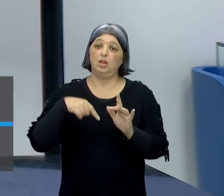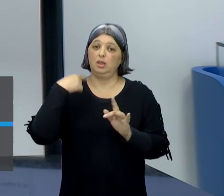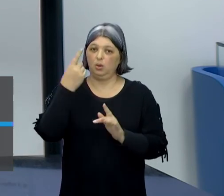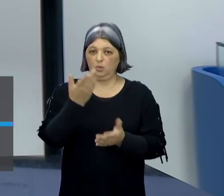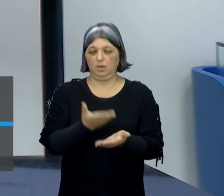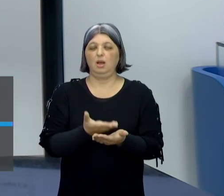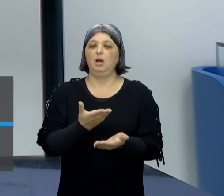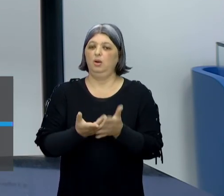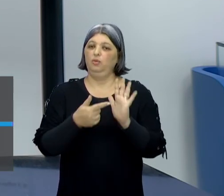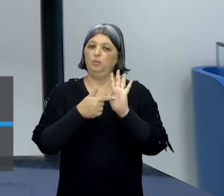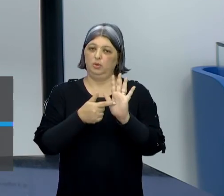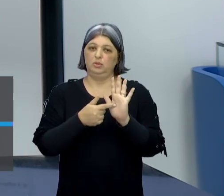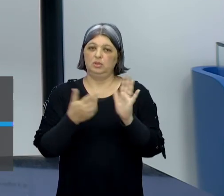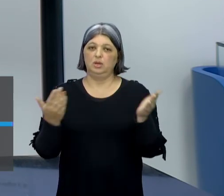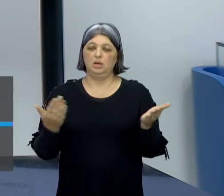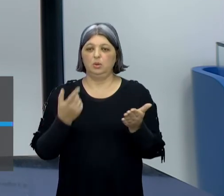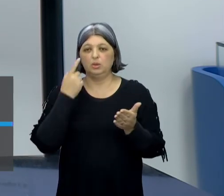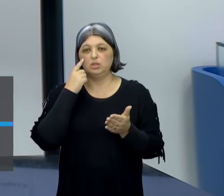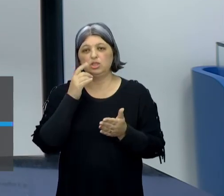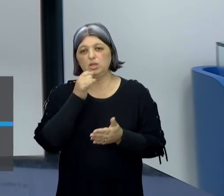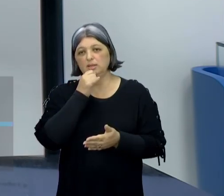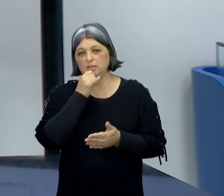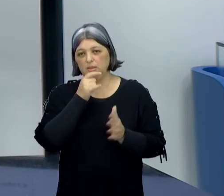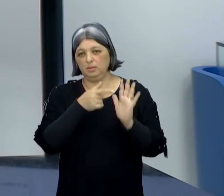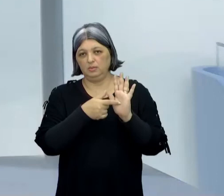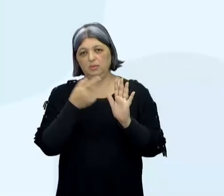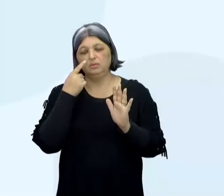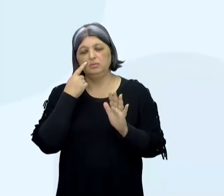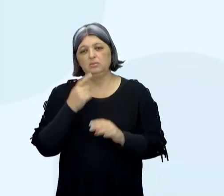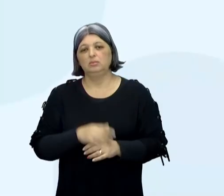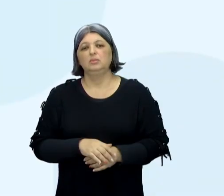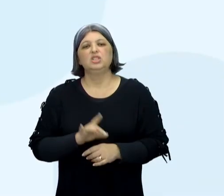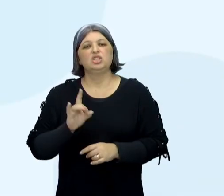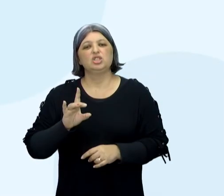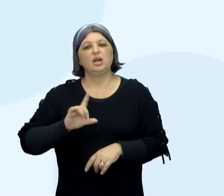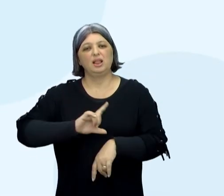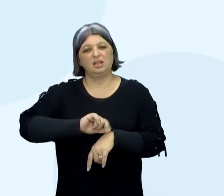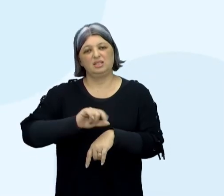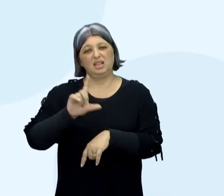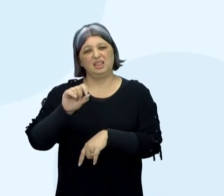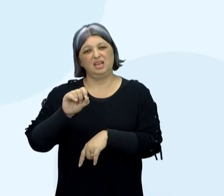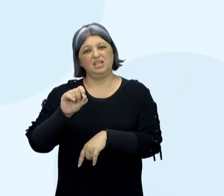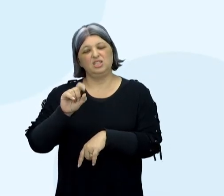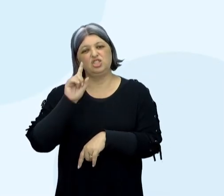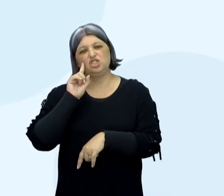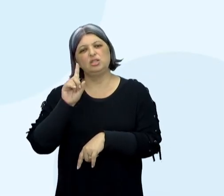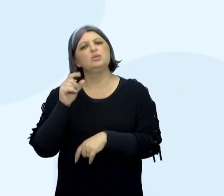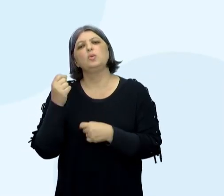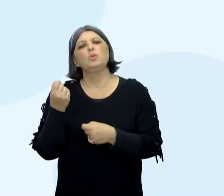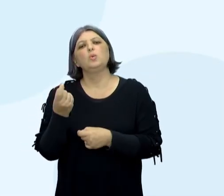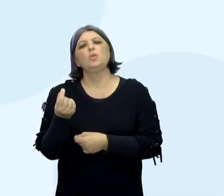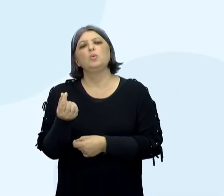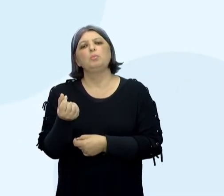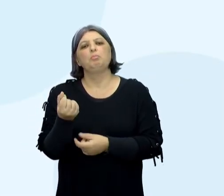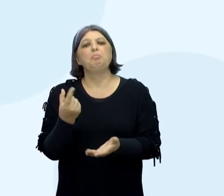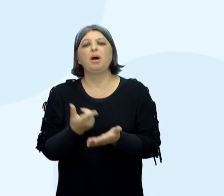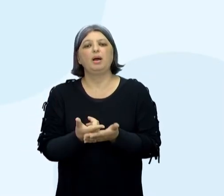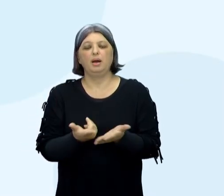que eu vou mostrar, vou deixar um agora com vocês. Então, se a gente só atrasar 10 dias, quanto que a gente vai pagar aí nesse